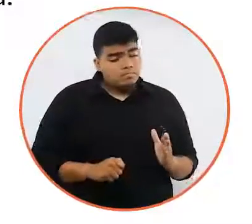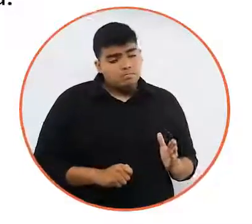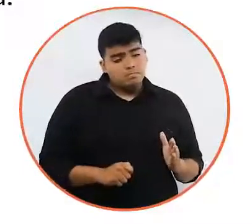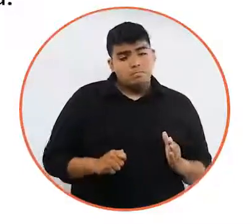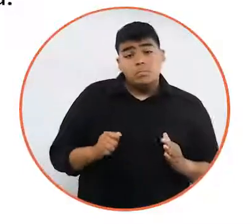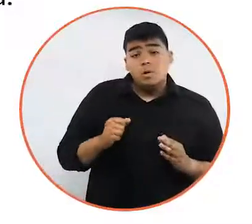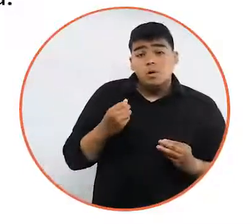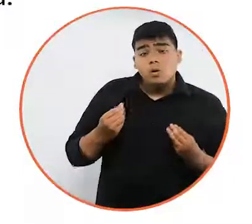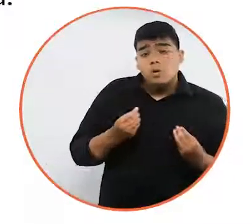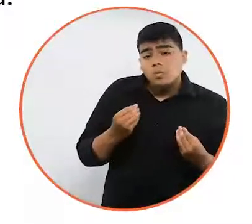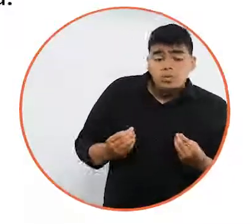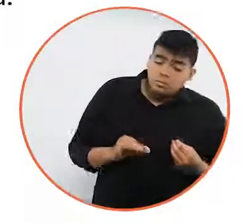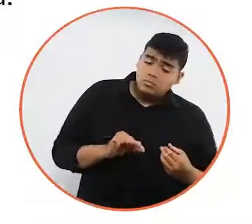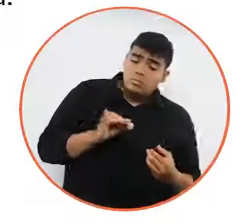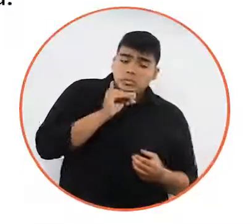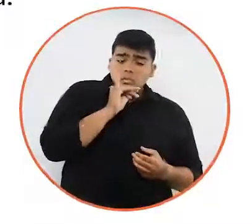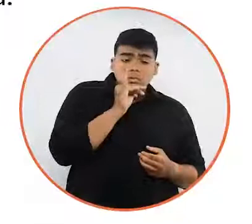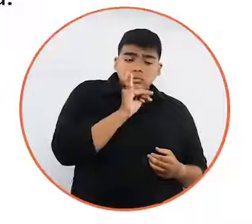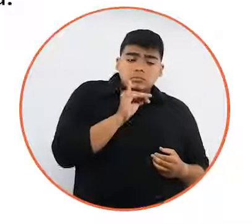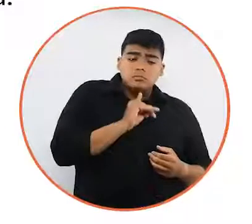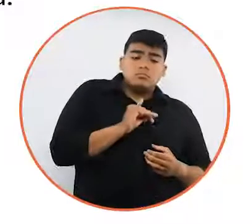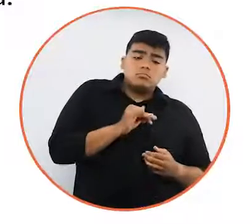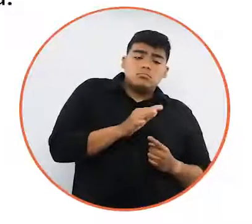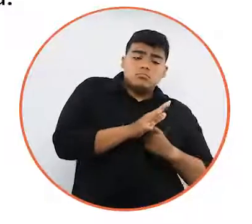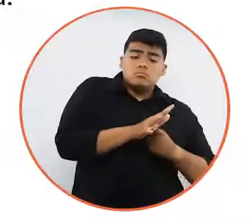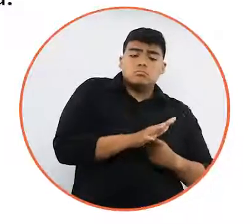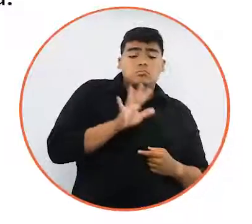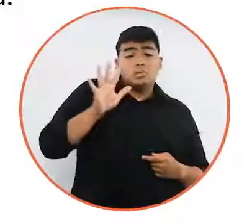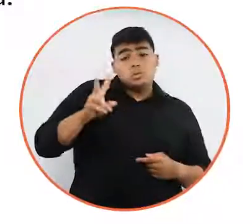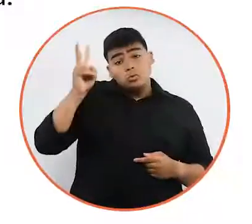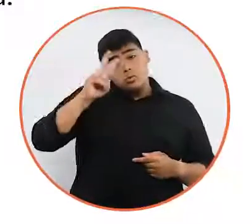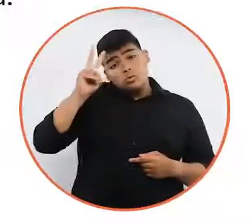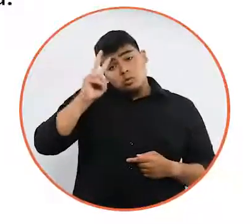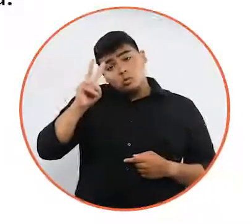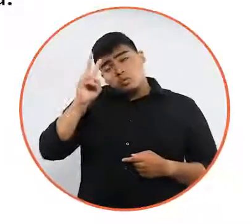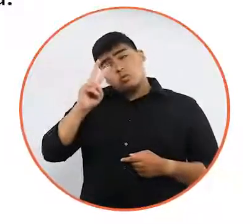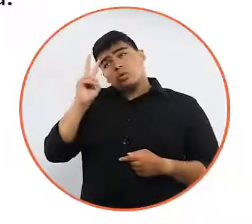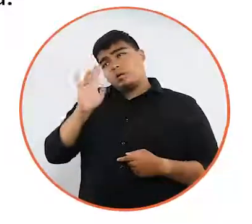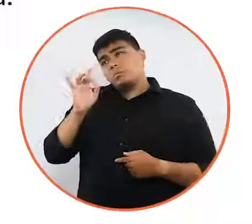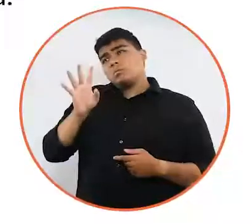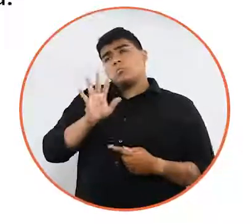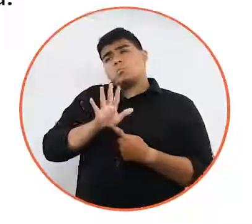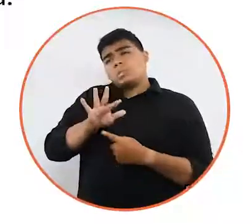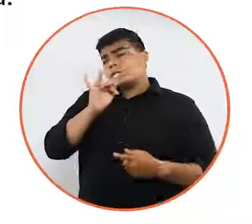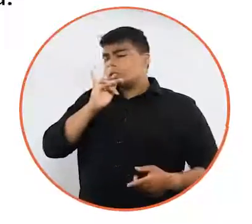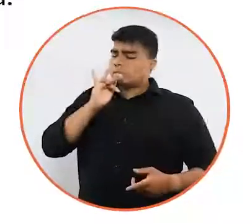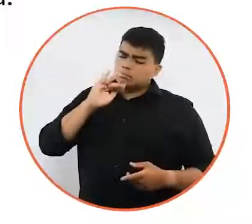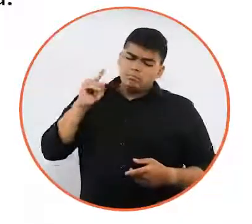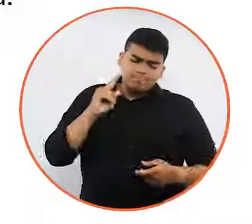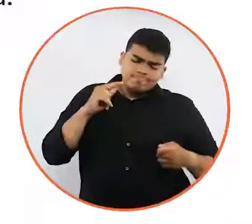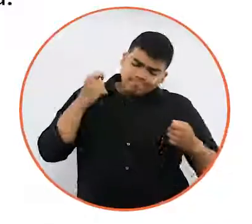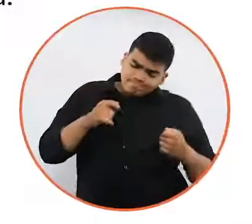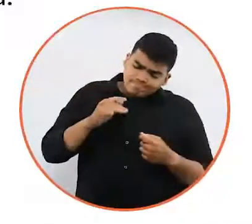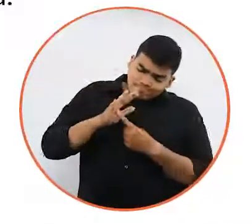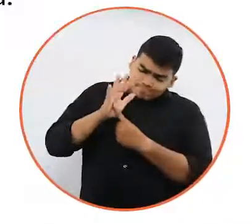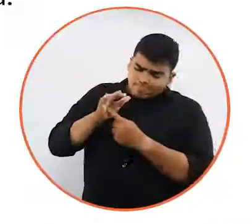mas como deveriam ter sido, enquanto o historiador deve relatá-las, não como deveriam ter sido, mas como